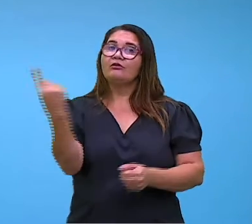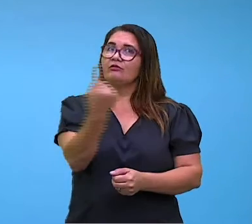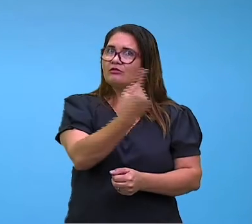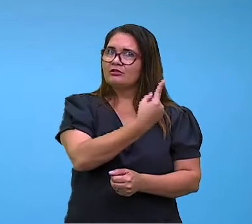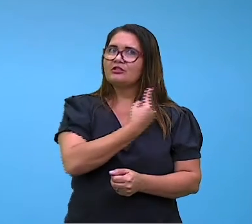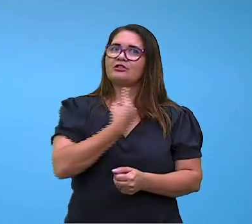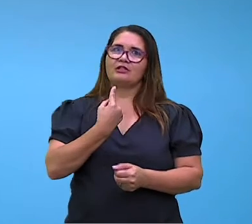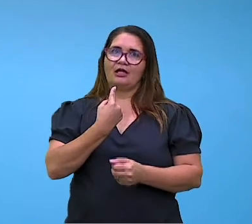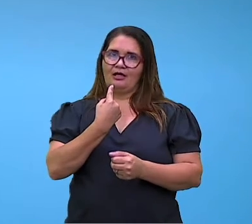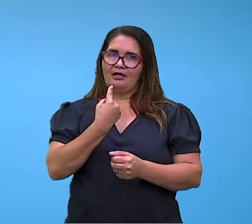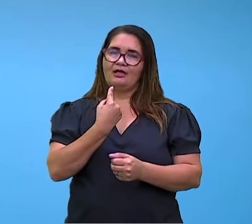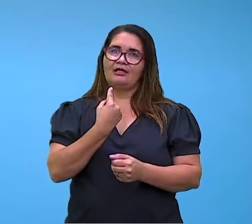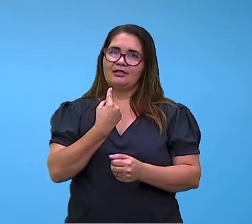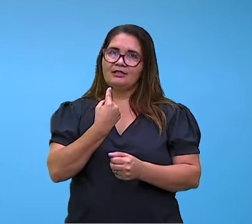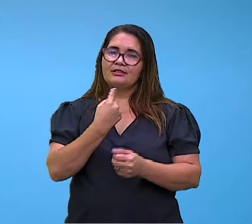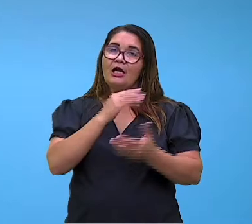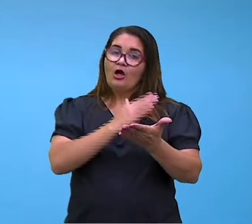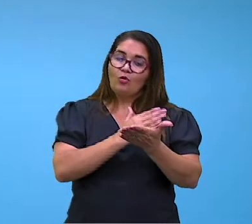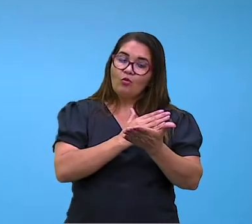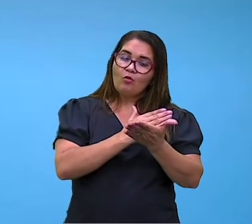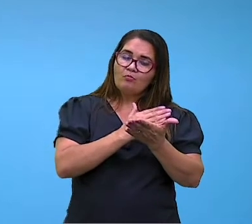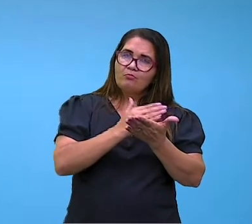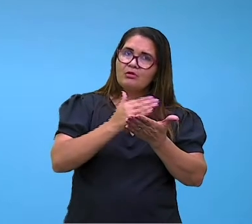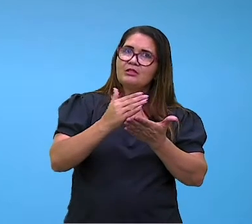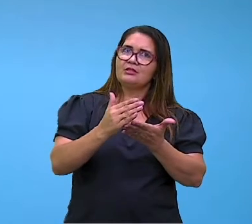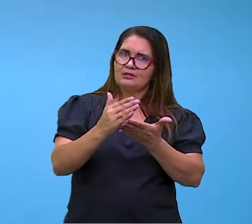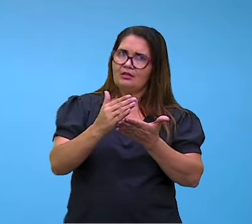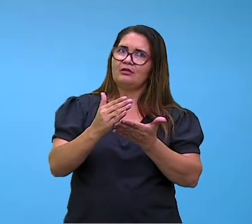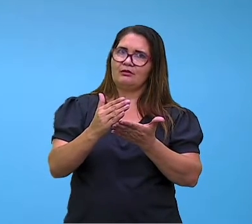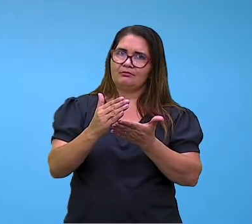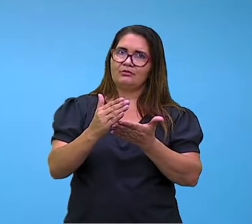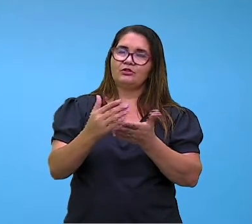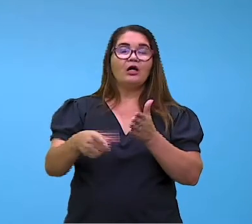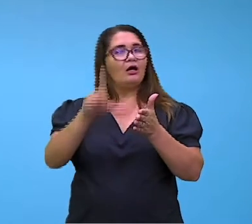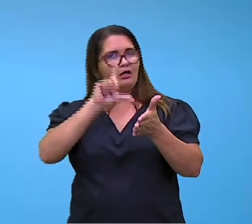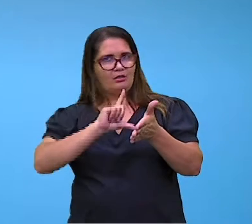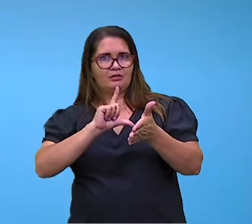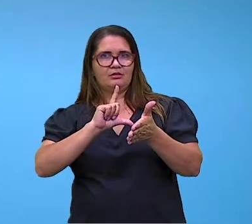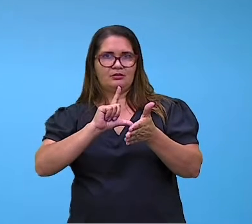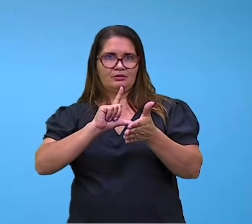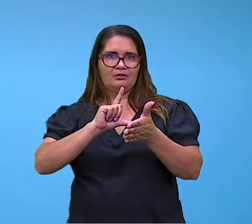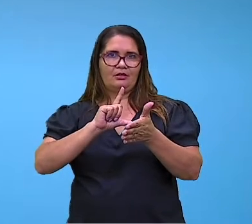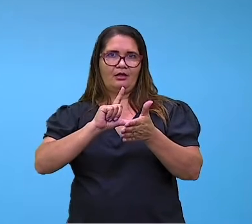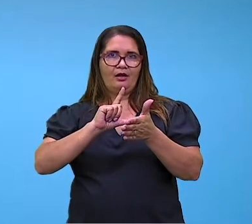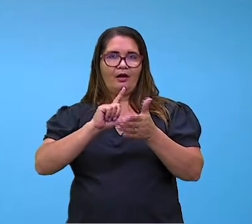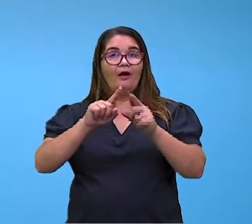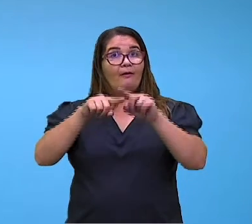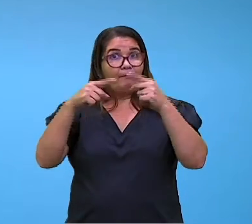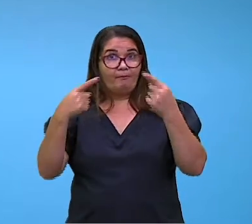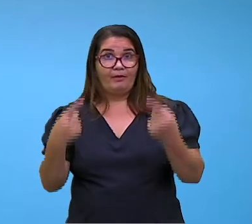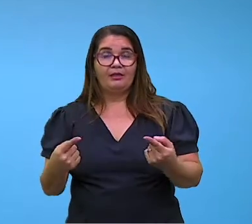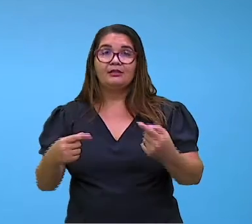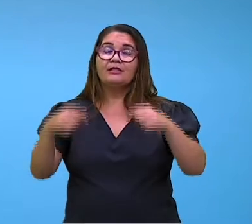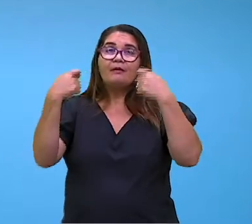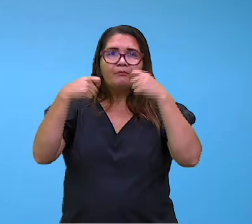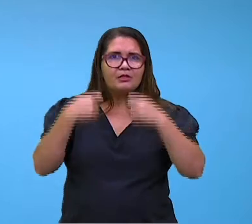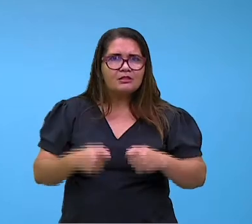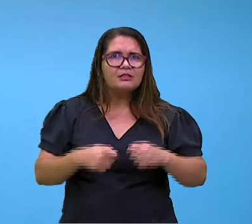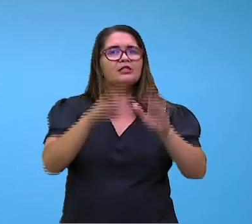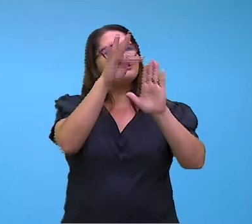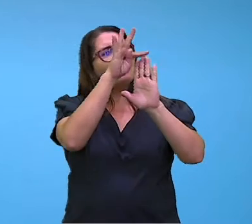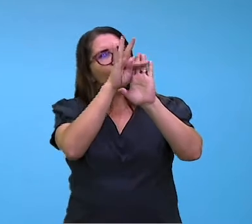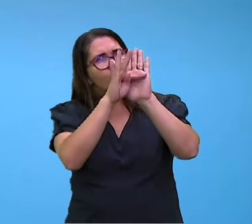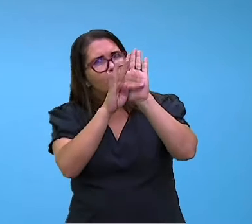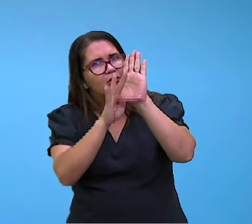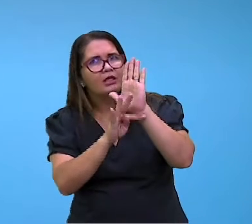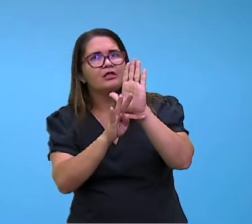essa introdução anteriormente, mas eu quero que você entenda que é assim que nós construímos um texto. Escreva primeiro o